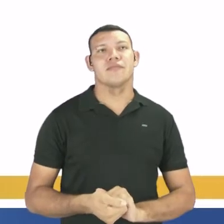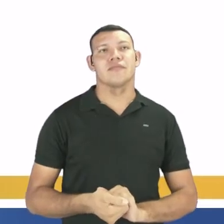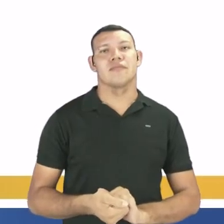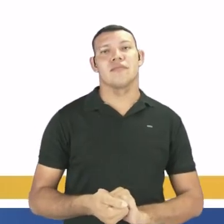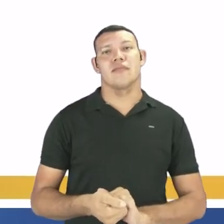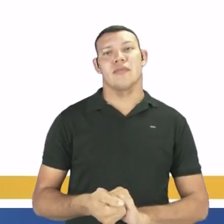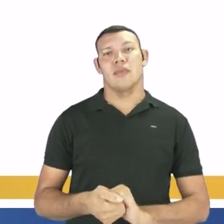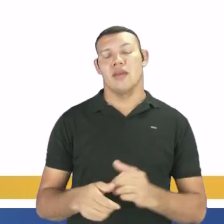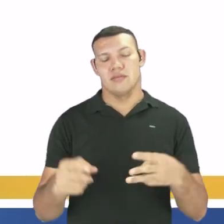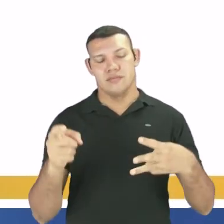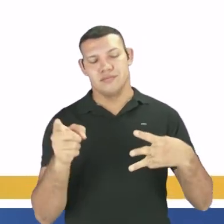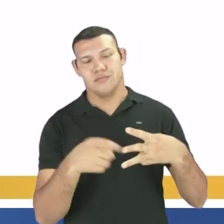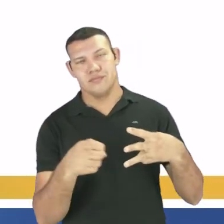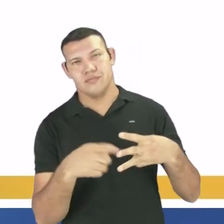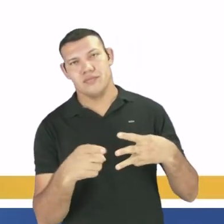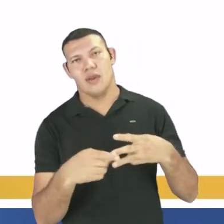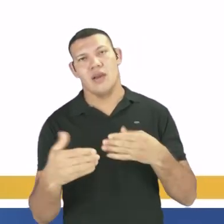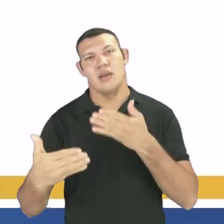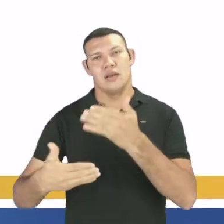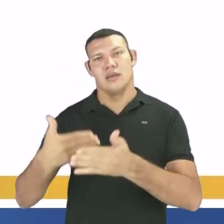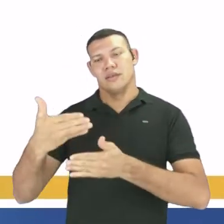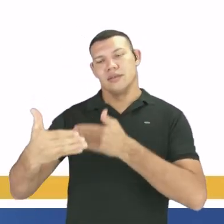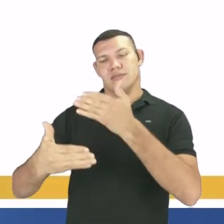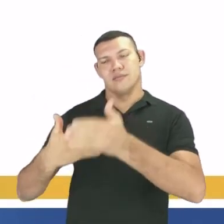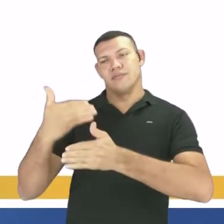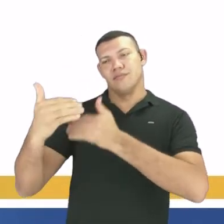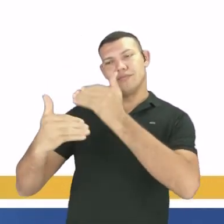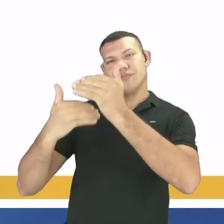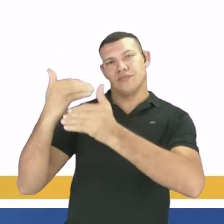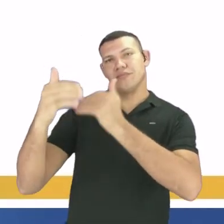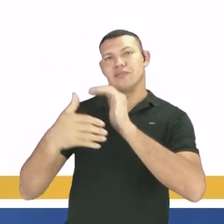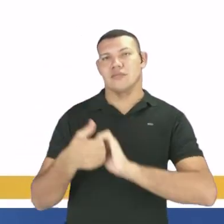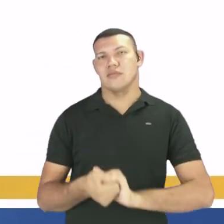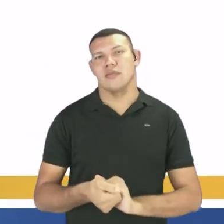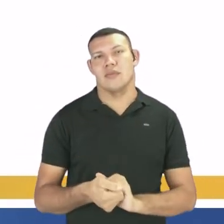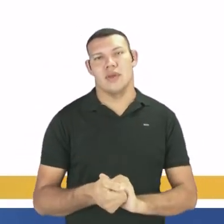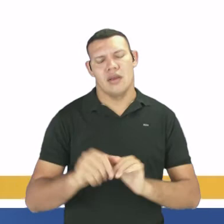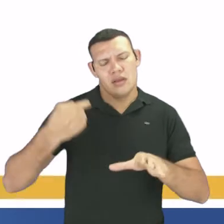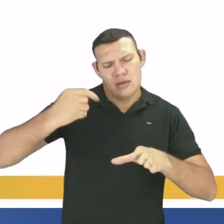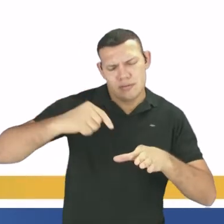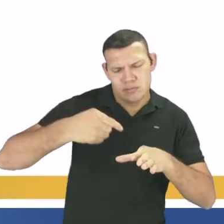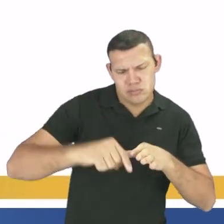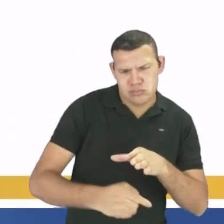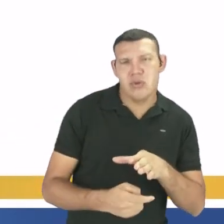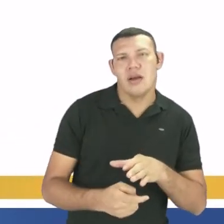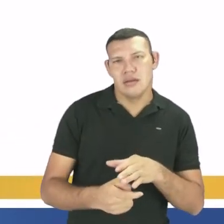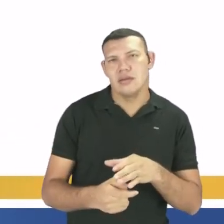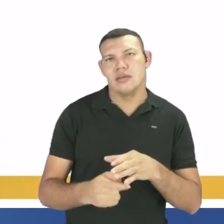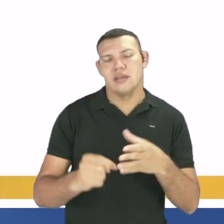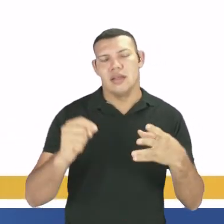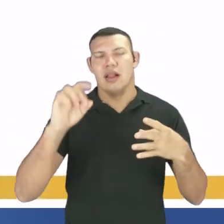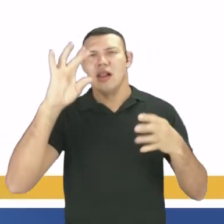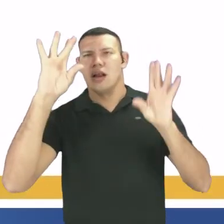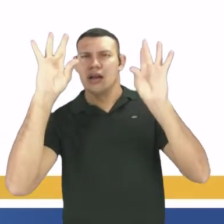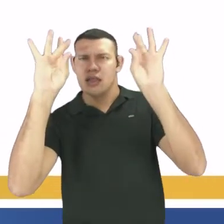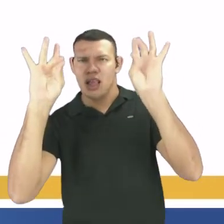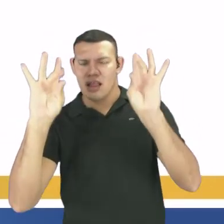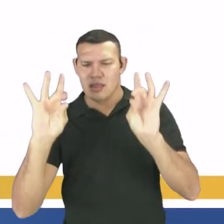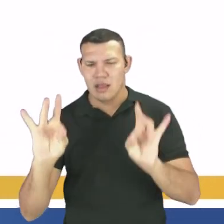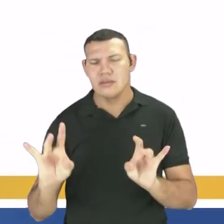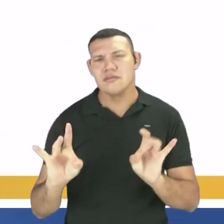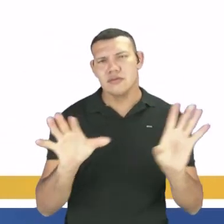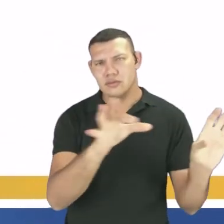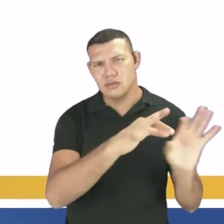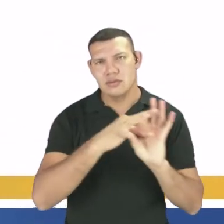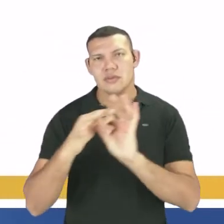Segundo passo, desenvolvimento. Aprofunda os tópicos indicados na introdução, contextualizando